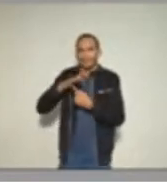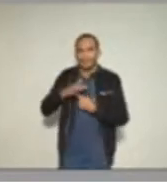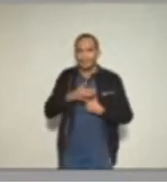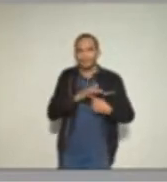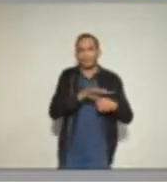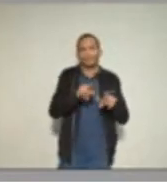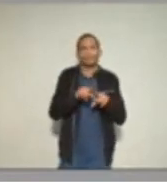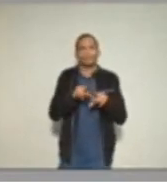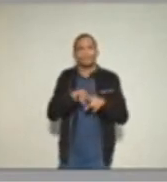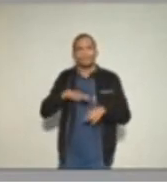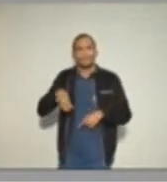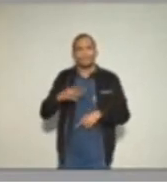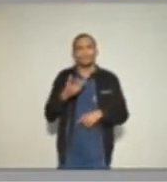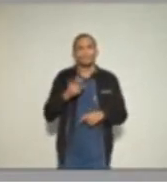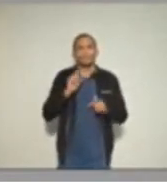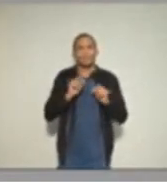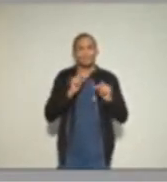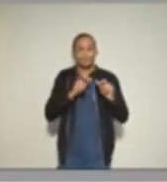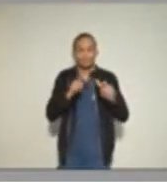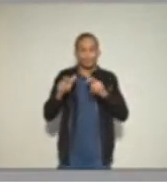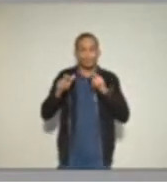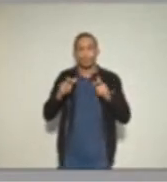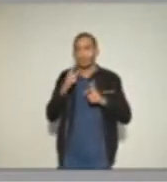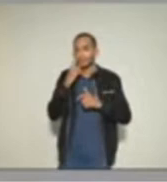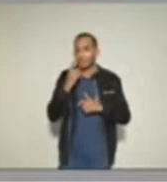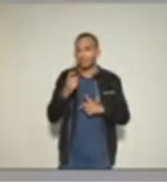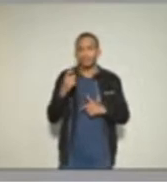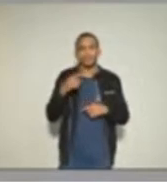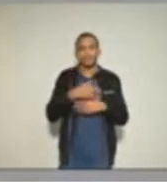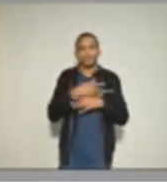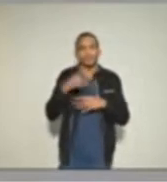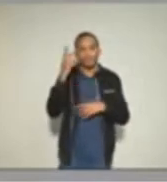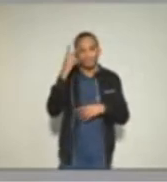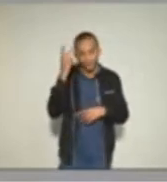é feito a coleta do lixo na cidade de São Paulo.